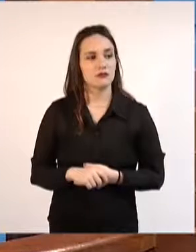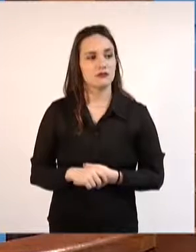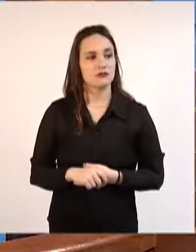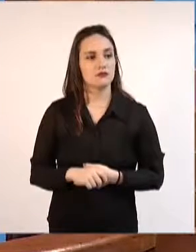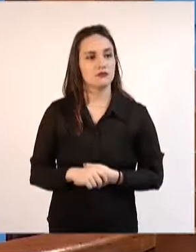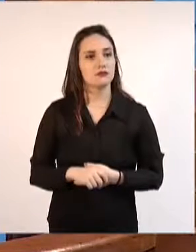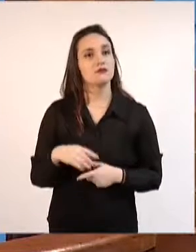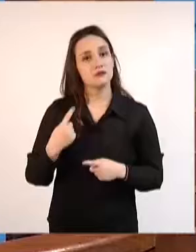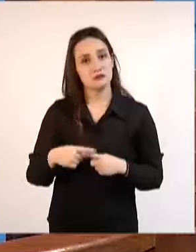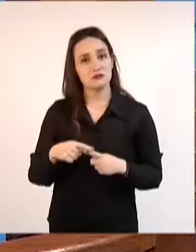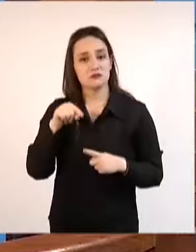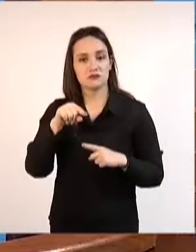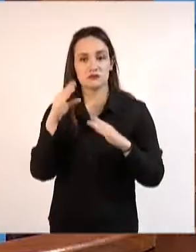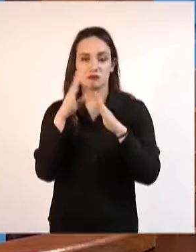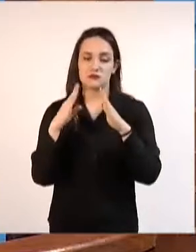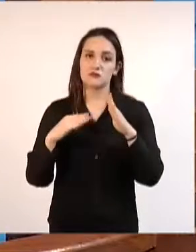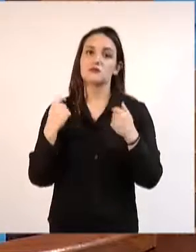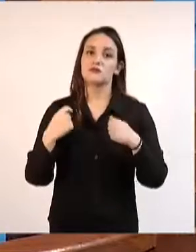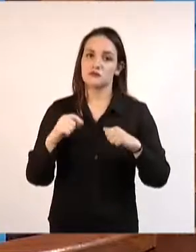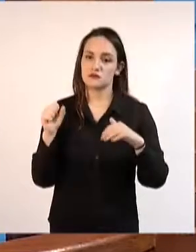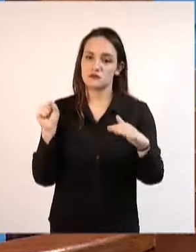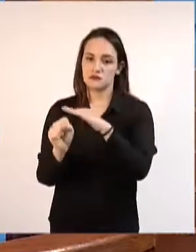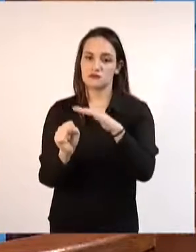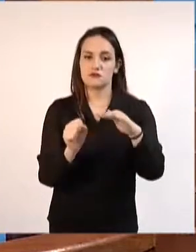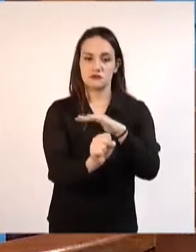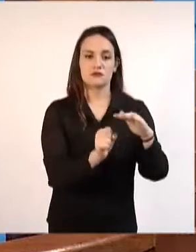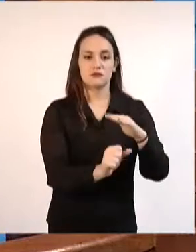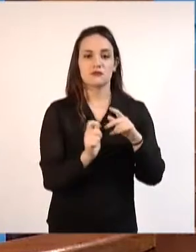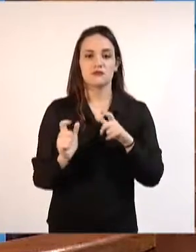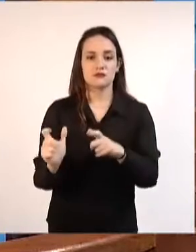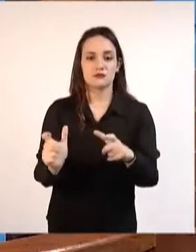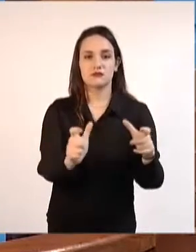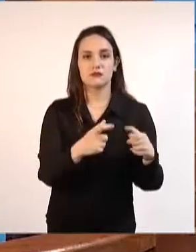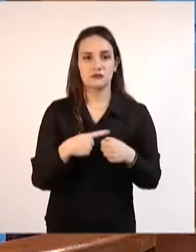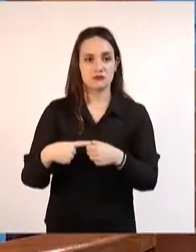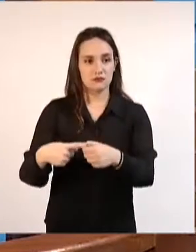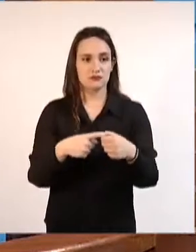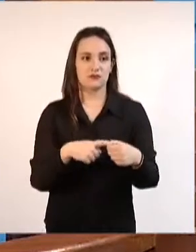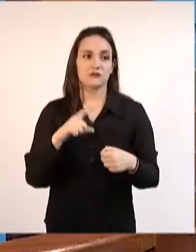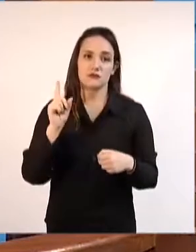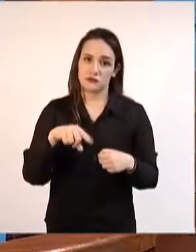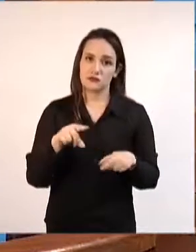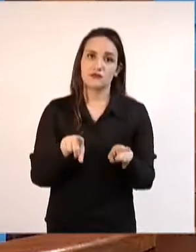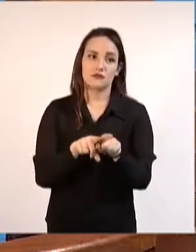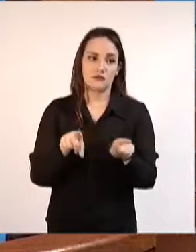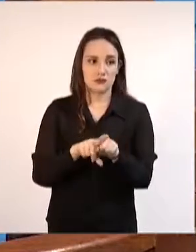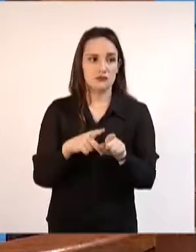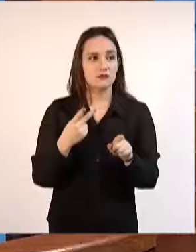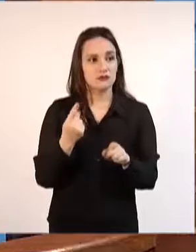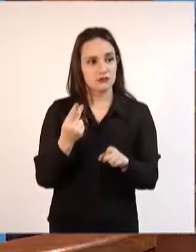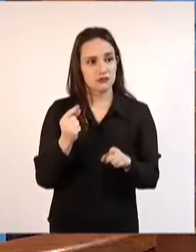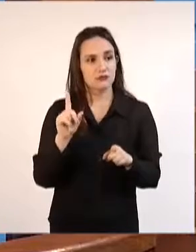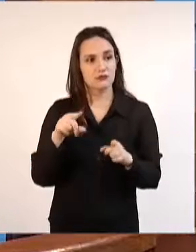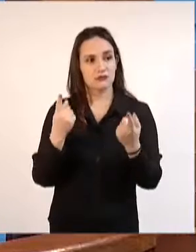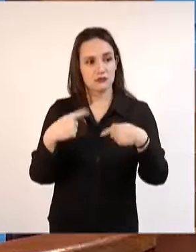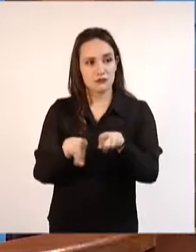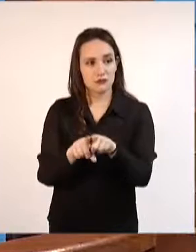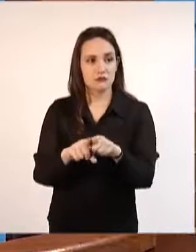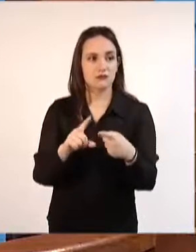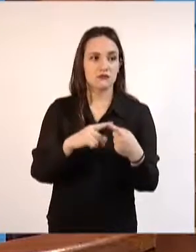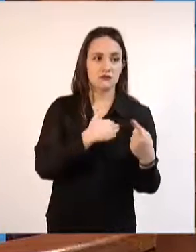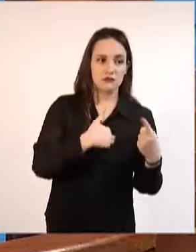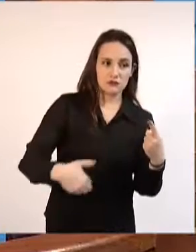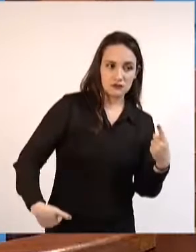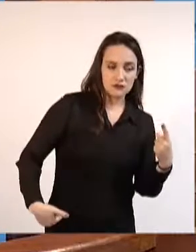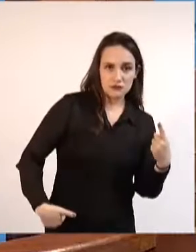essas casas nos diversos municípios. E aí, claro, a manutenção, o custeio, seria uma parceria entre o